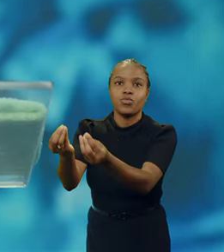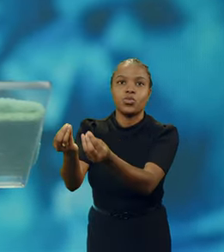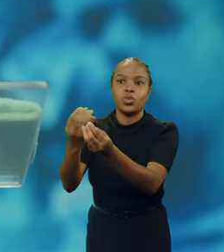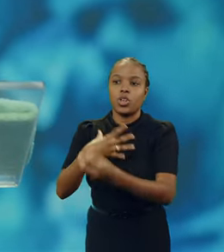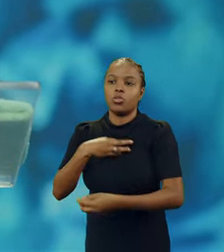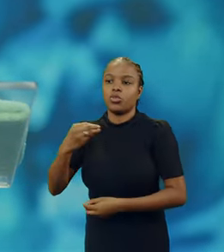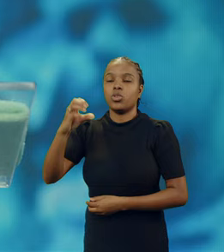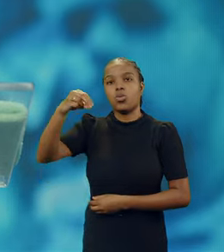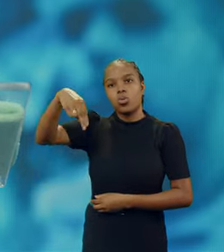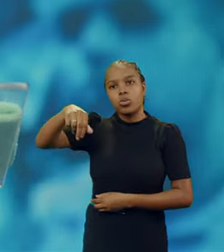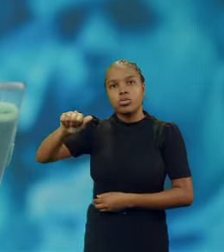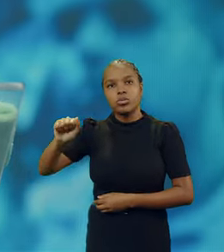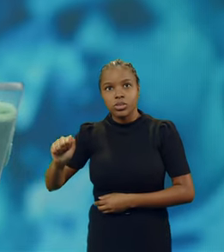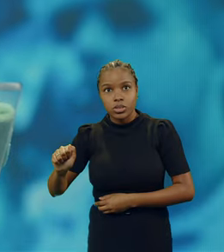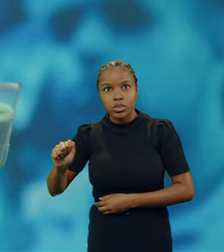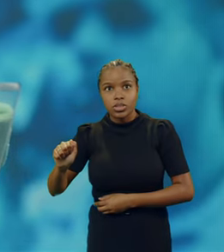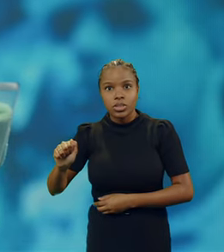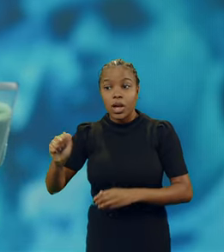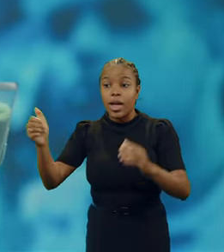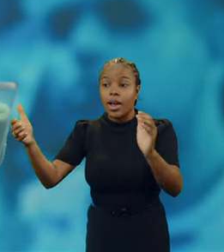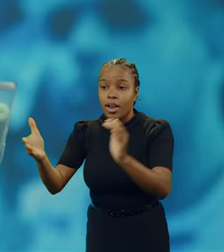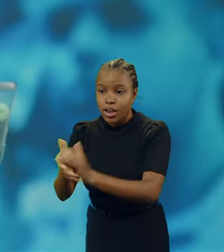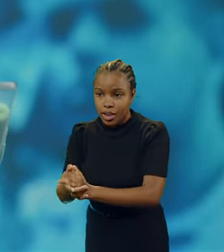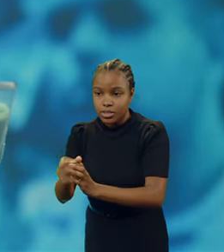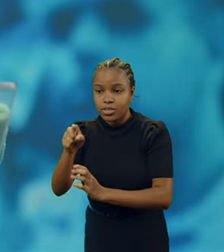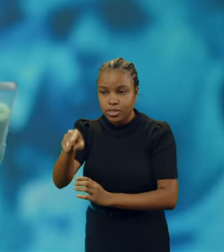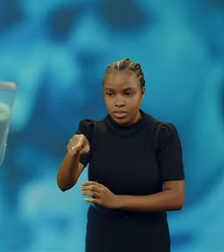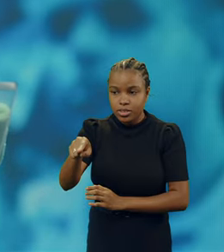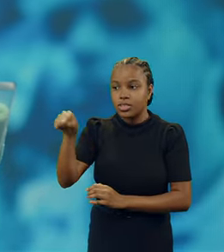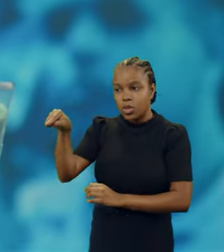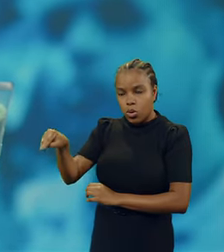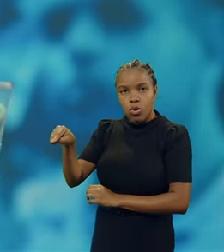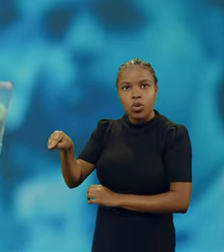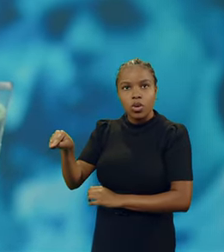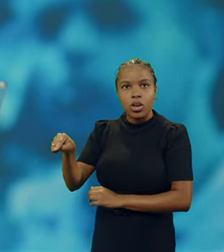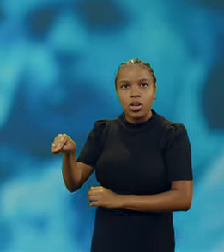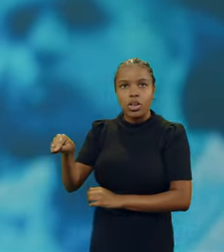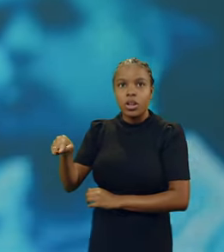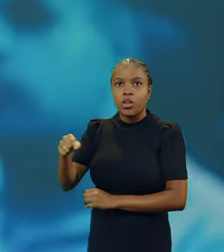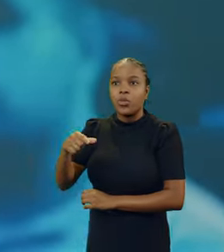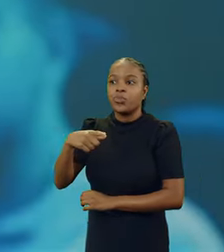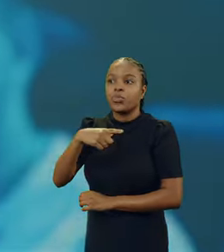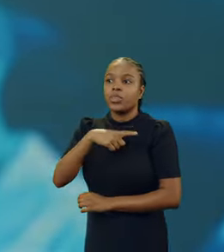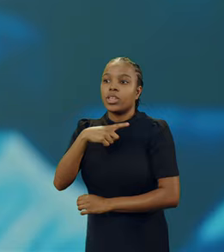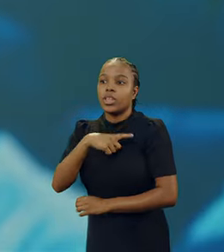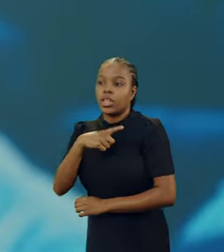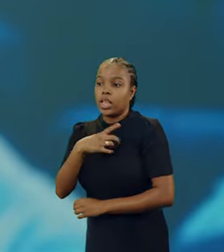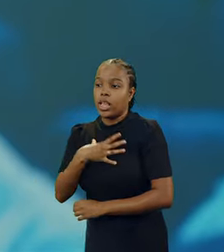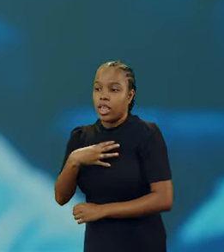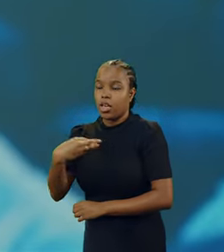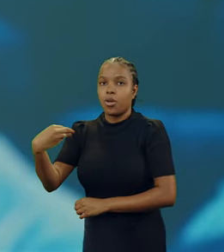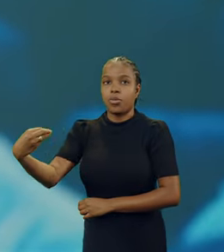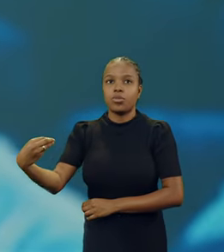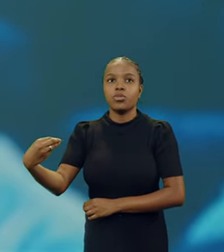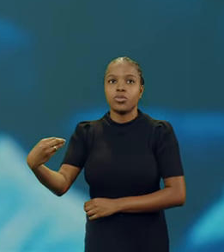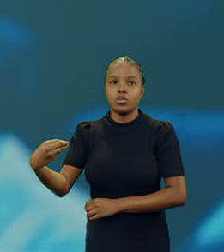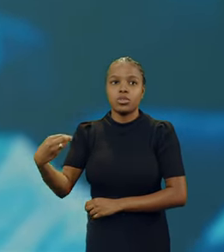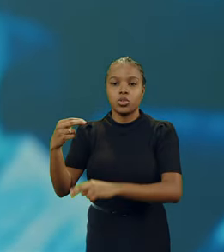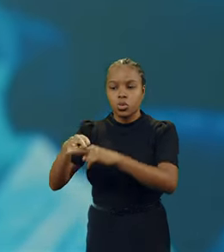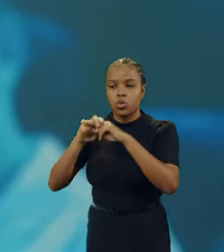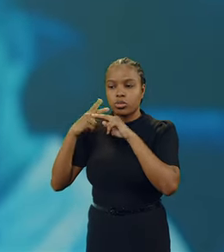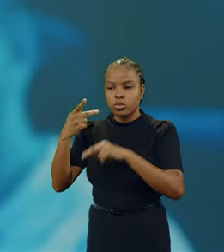assim: Onã, meu filho, casa-se com Tamar e suscita semente a teu irmão.